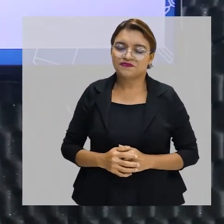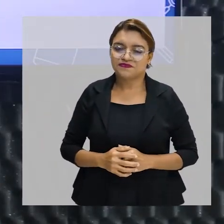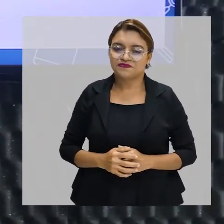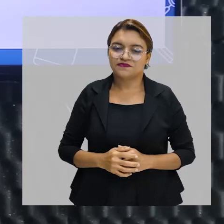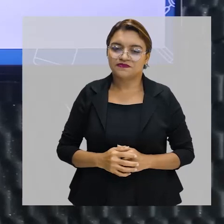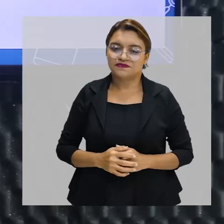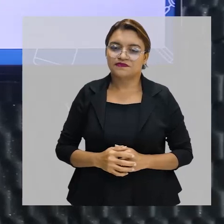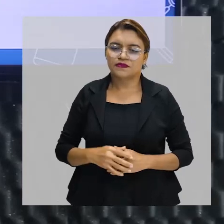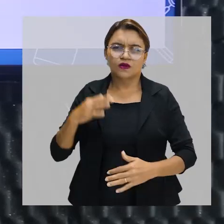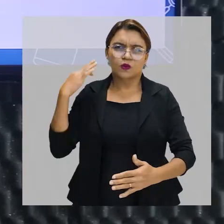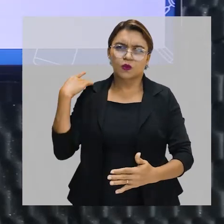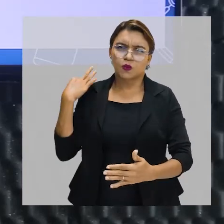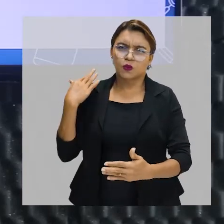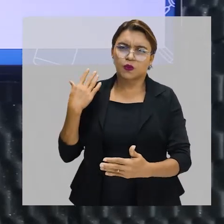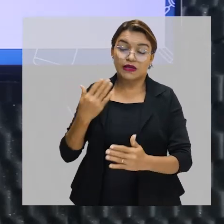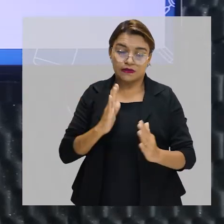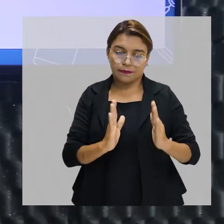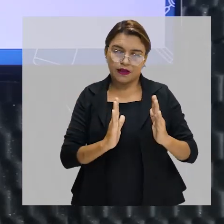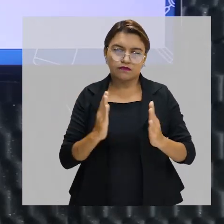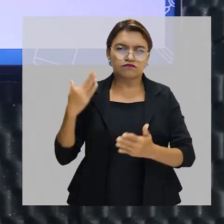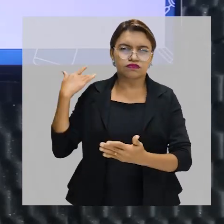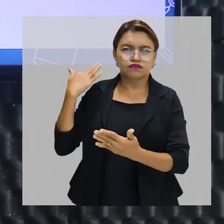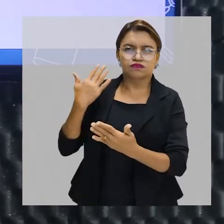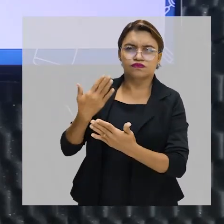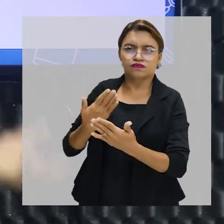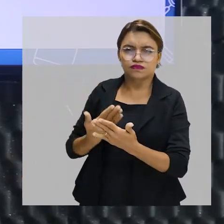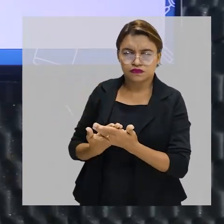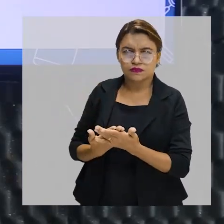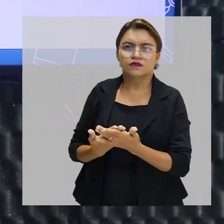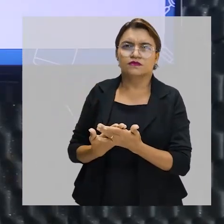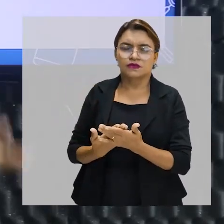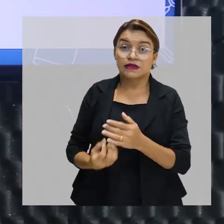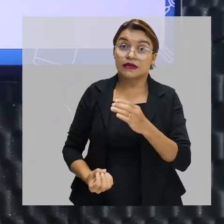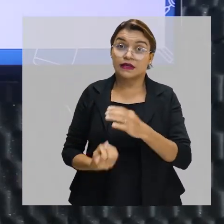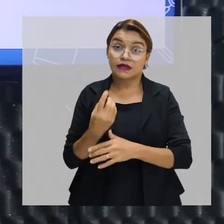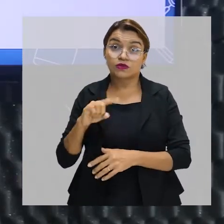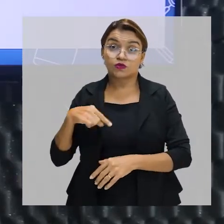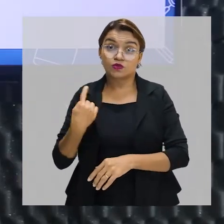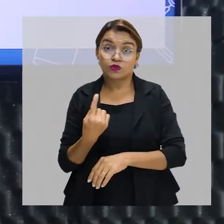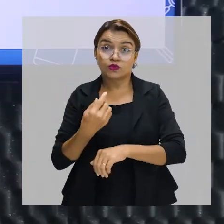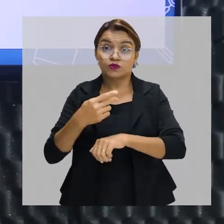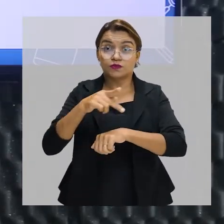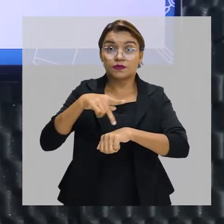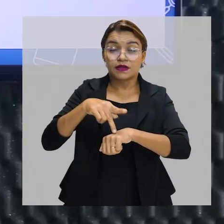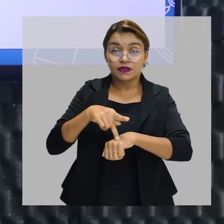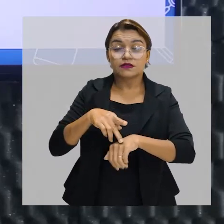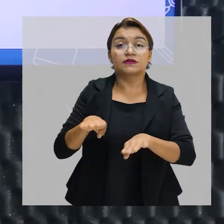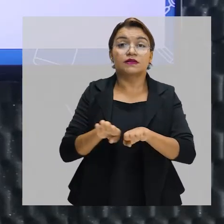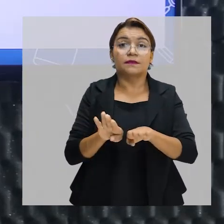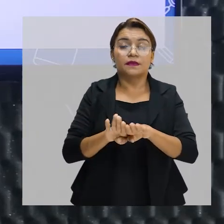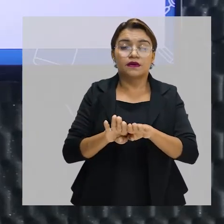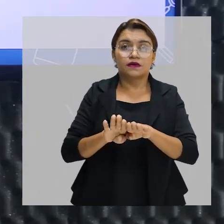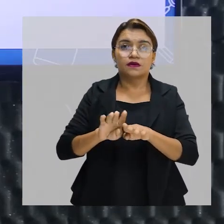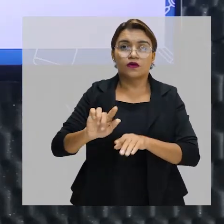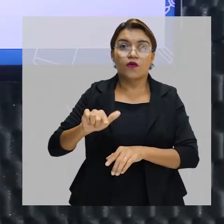ao longo de tanto tempo na construção do nosso país e de outros aí, de outros continentes, tá